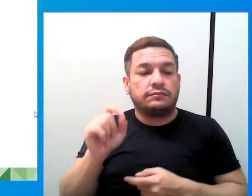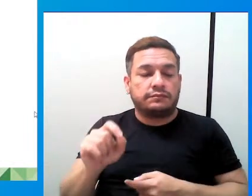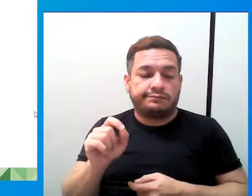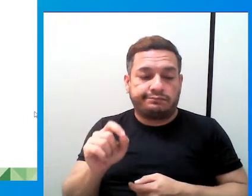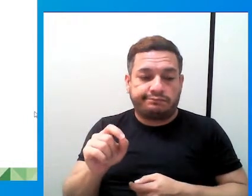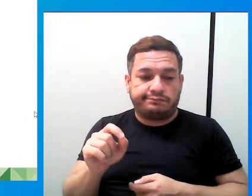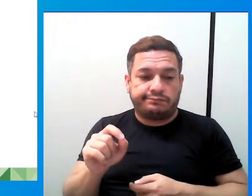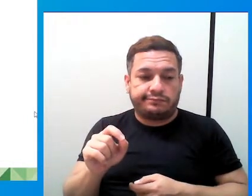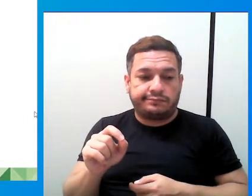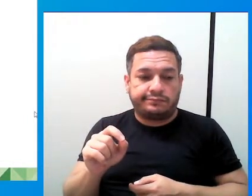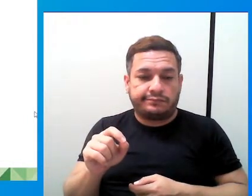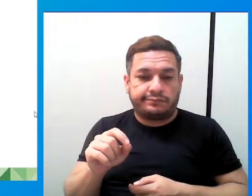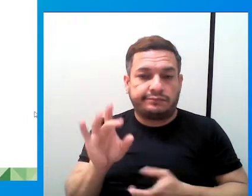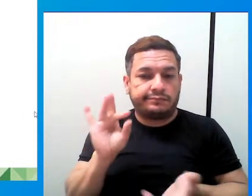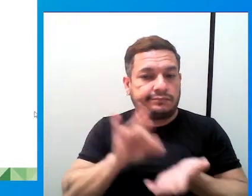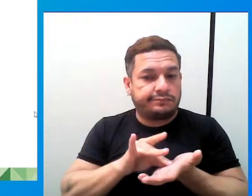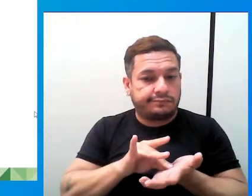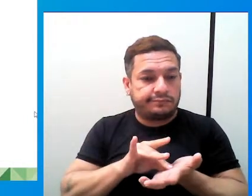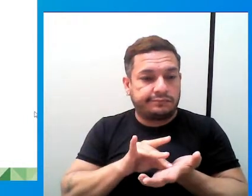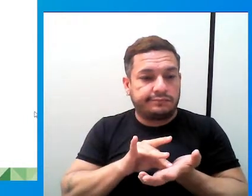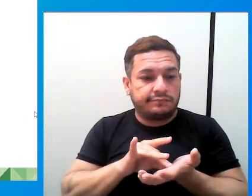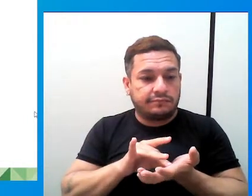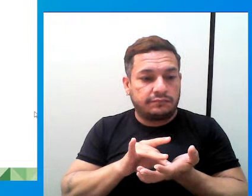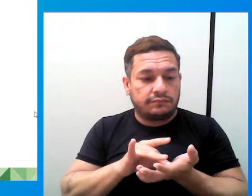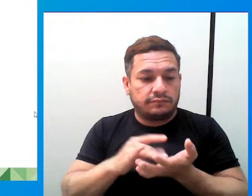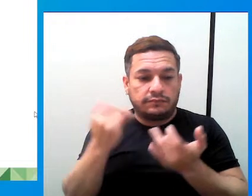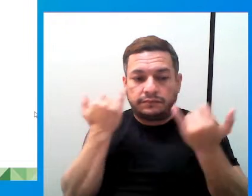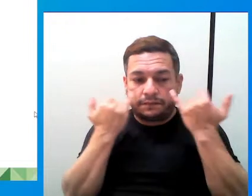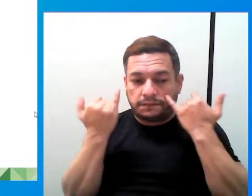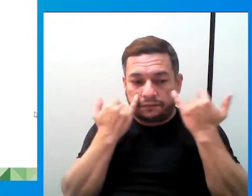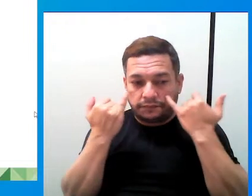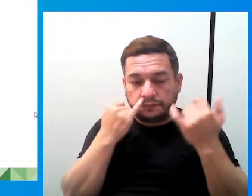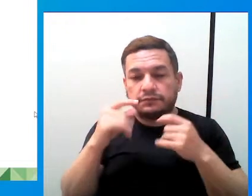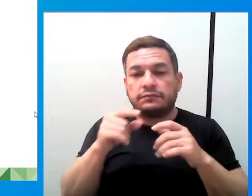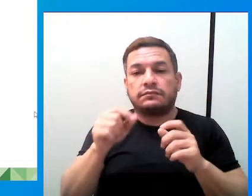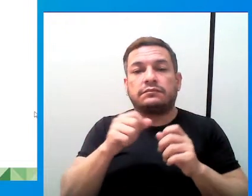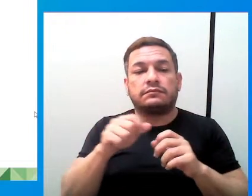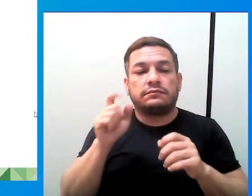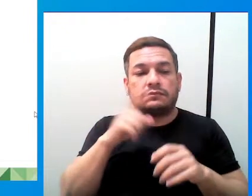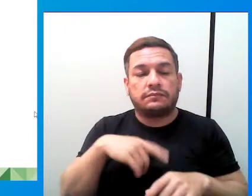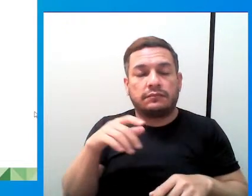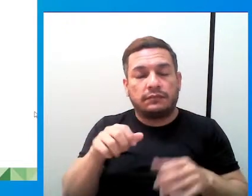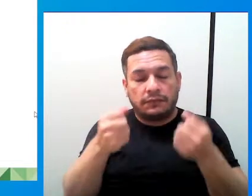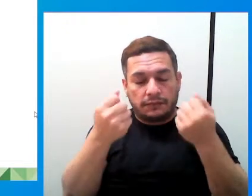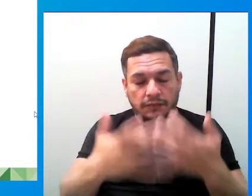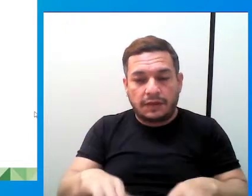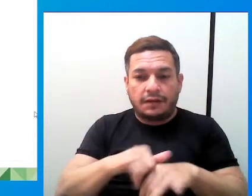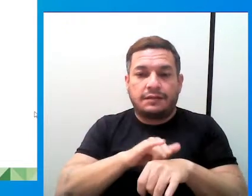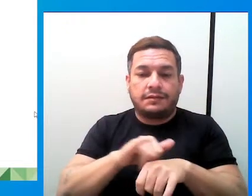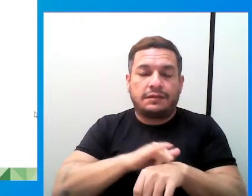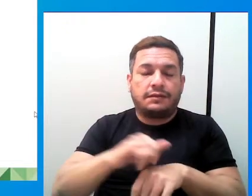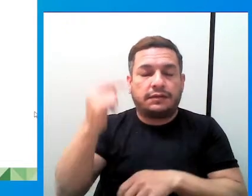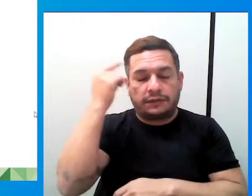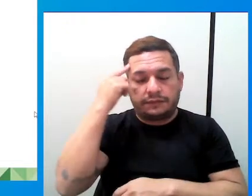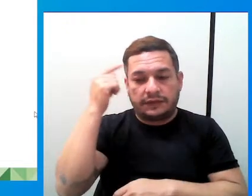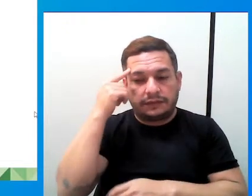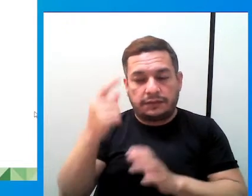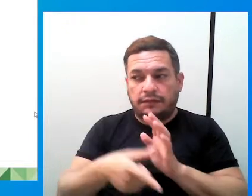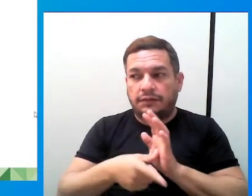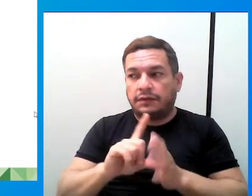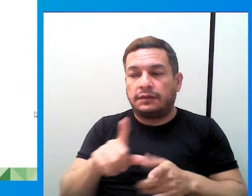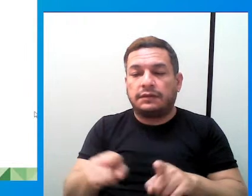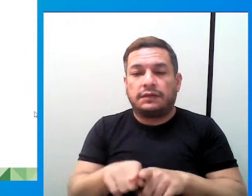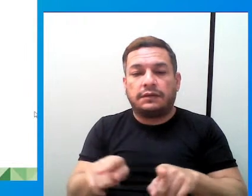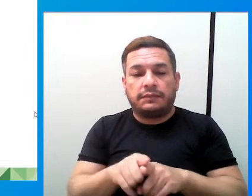já institucionalizada, então essas formações foram justamente para explicar essas estratégias pensadas dentro da política, e